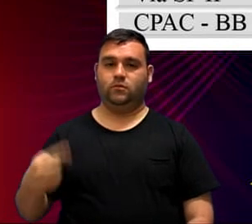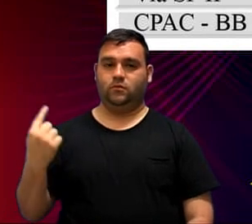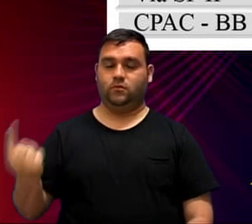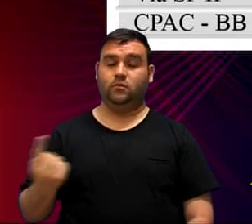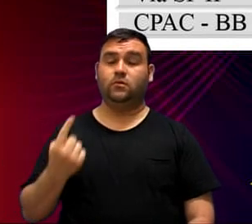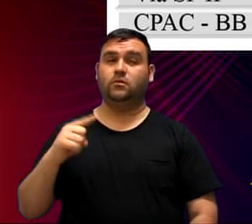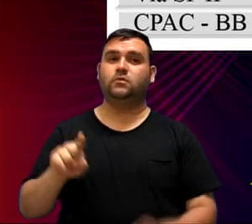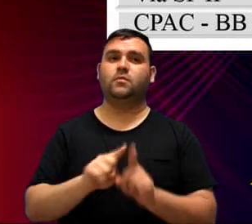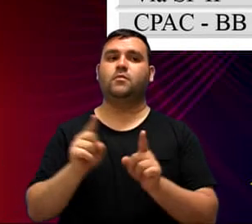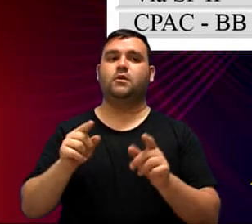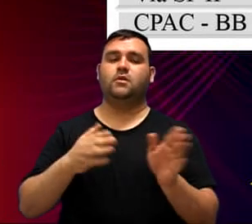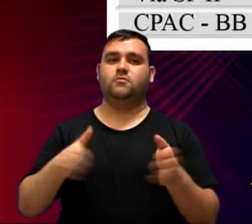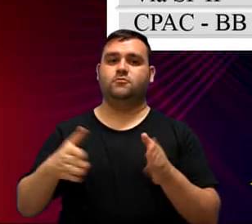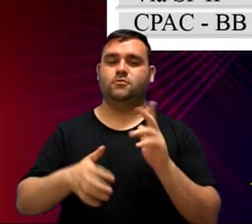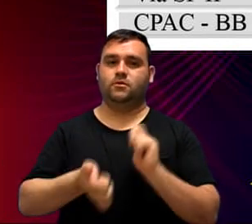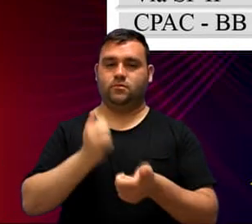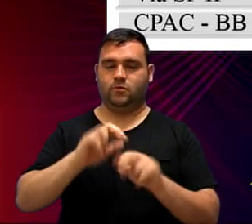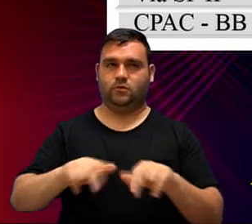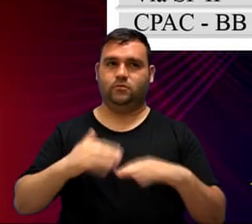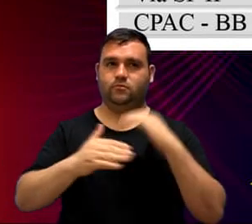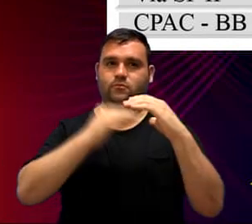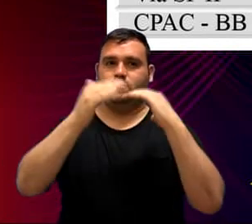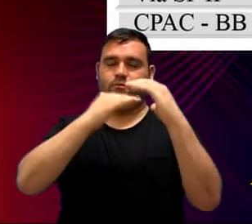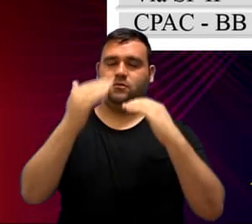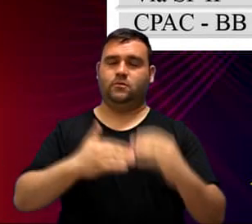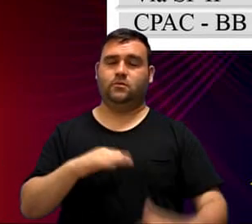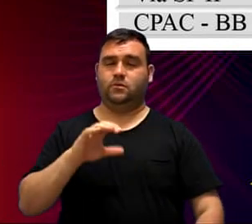R$ 8.191.128,81. A Linha de Desenvolvimento Esportivo,